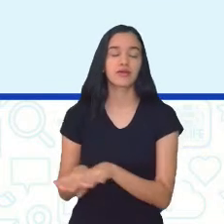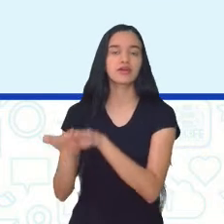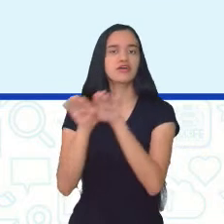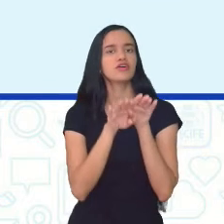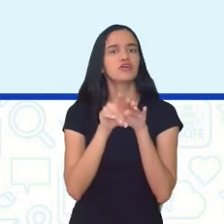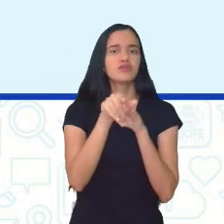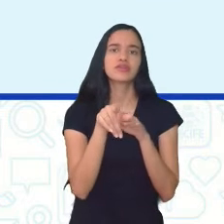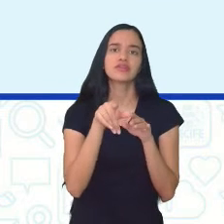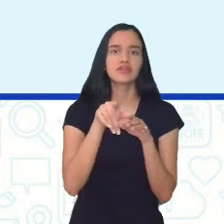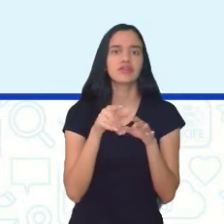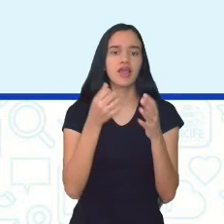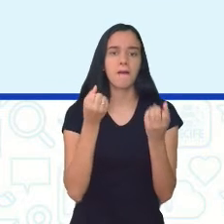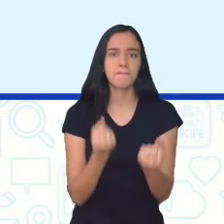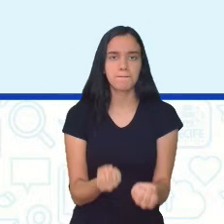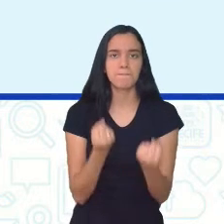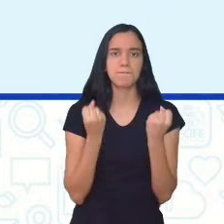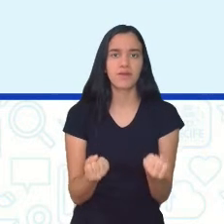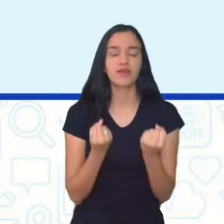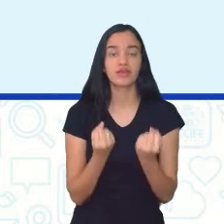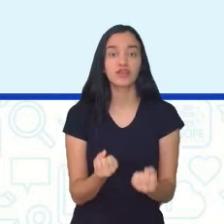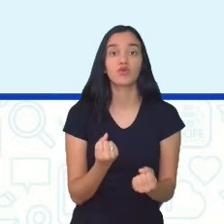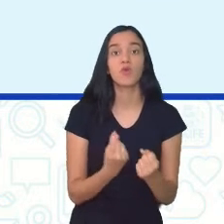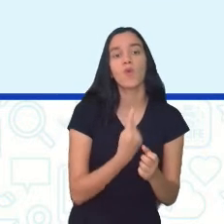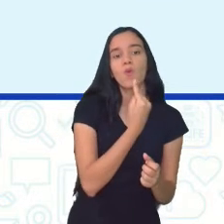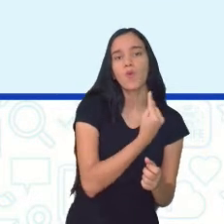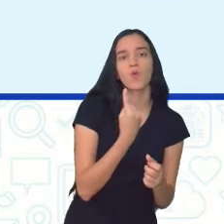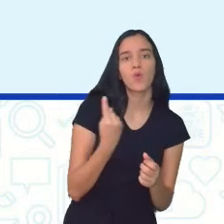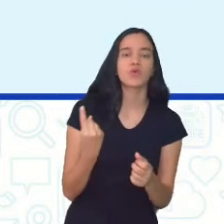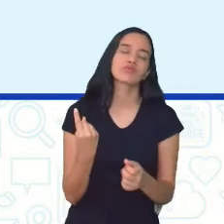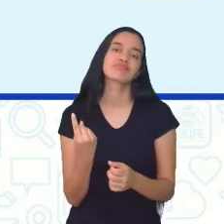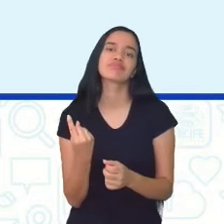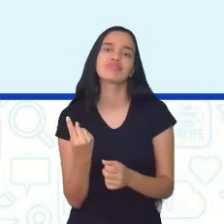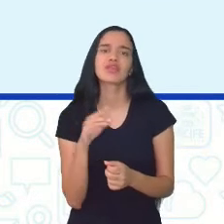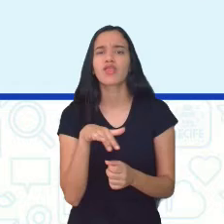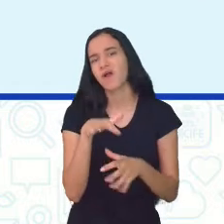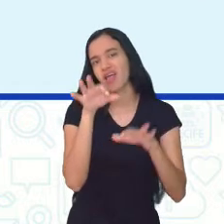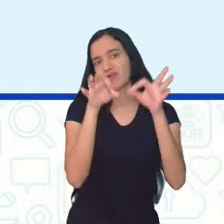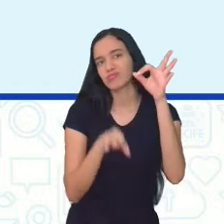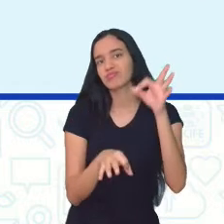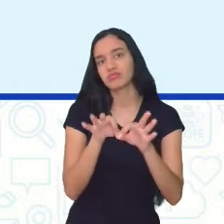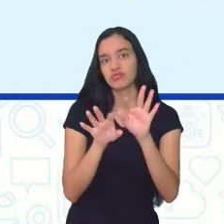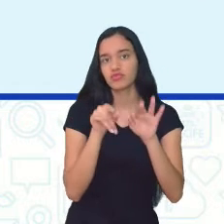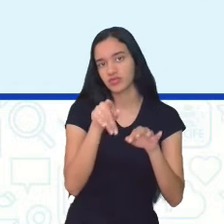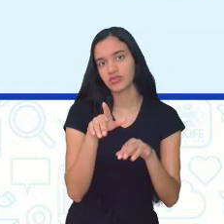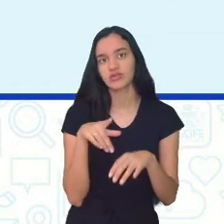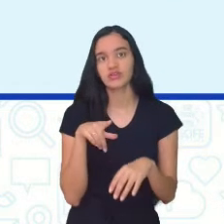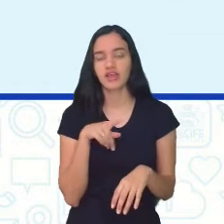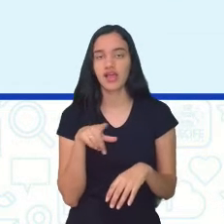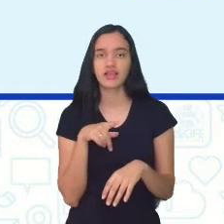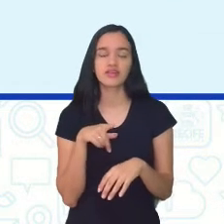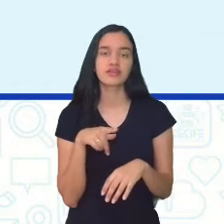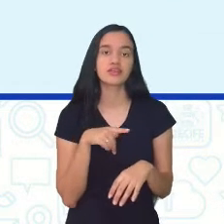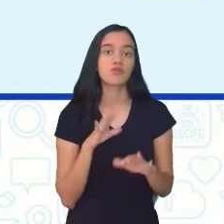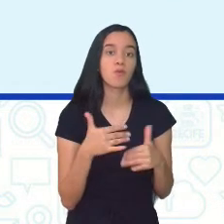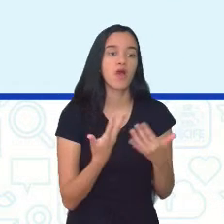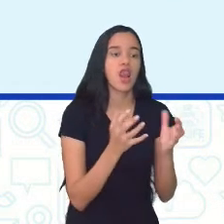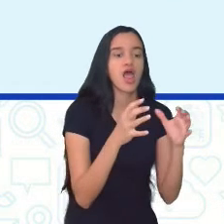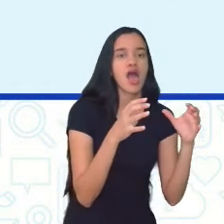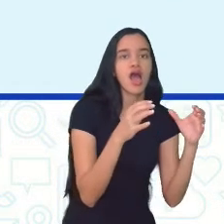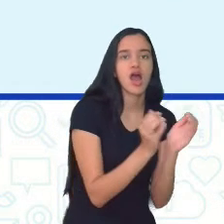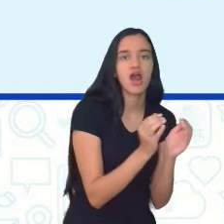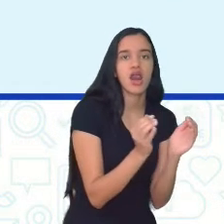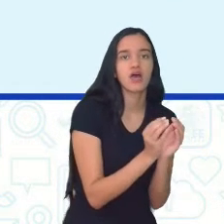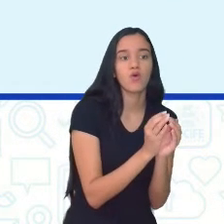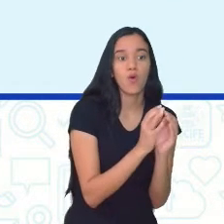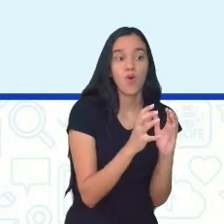você ia medir pela unidade. E às vezes não era justo. Às vezes você tinha uma laranja grandona